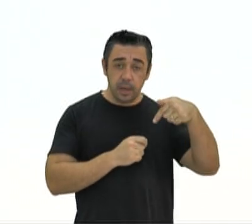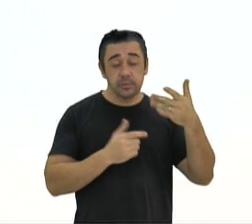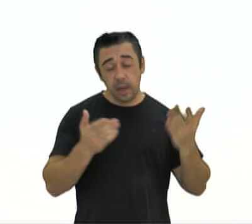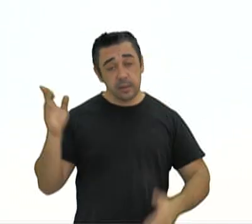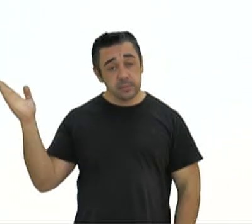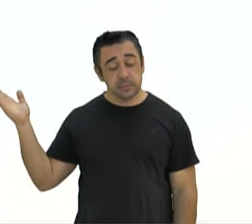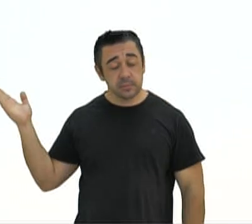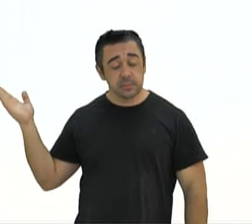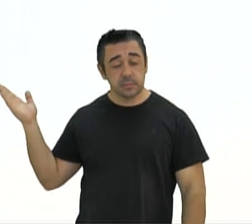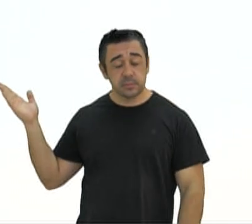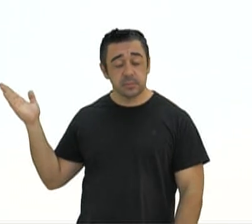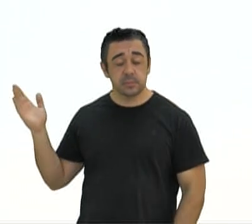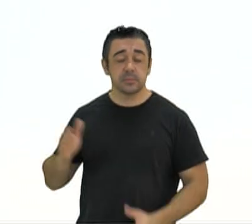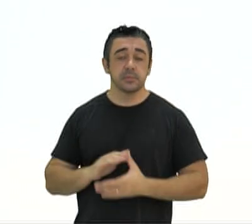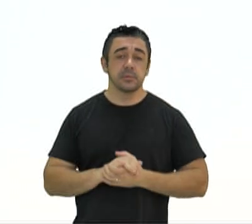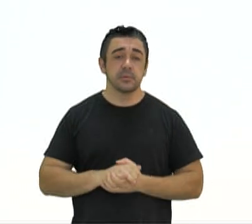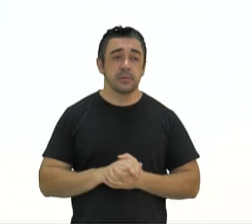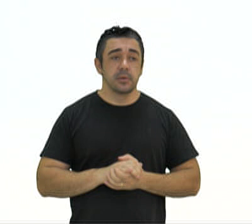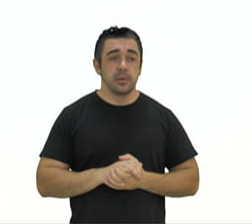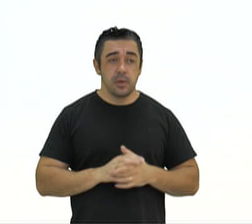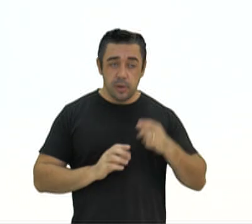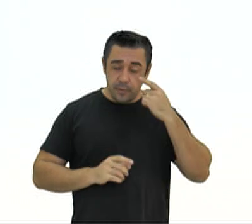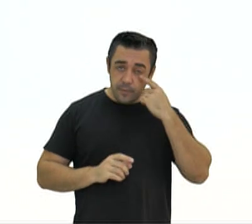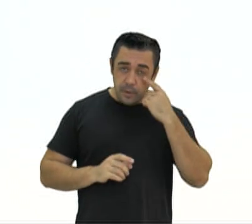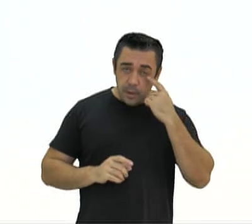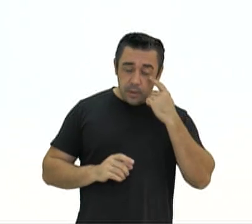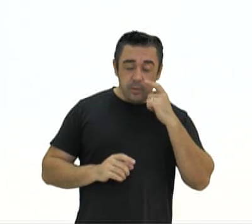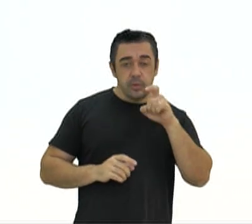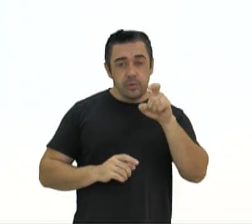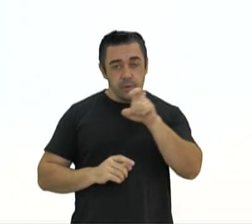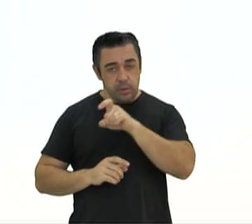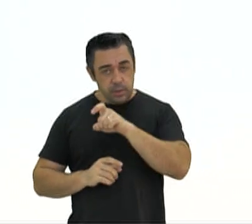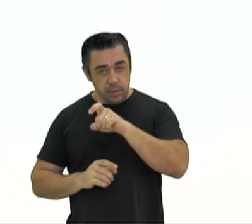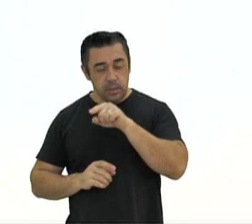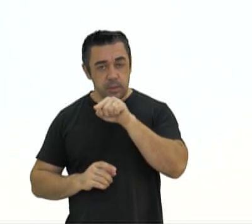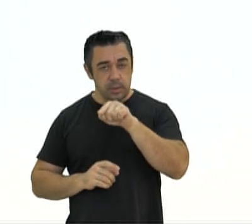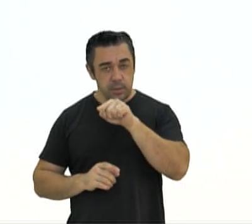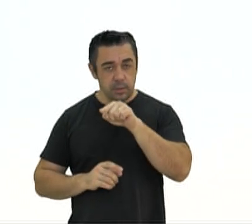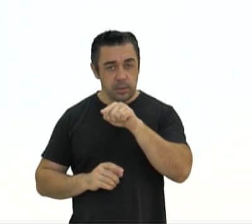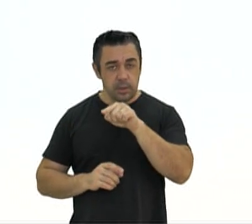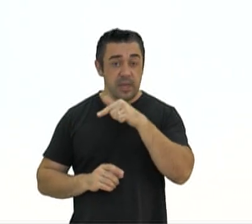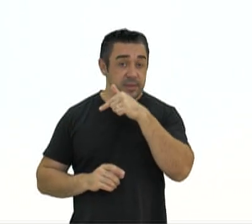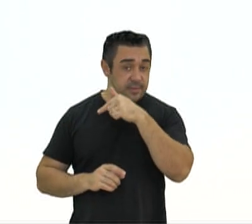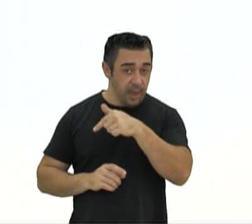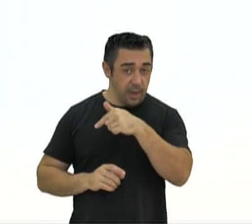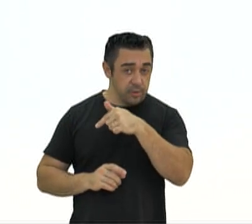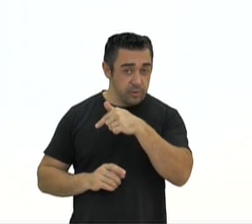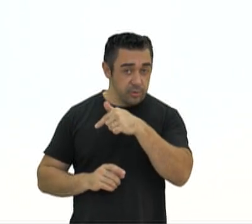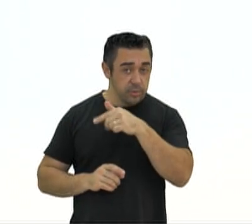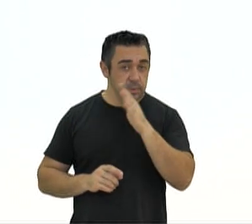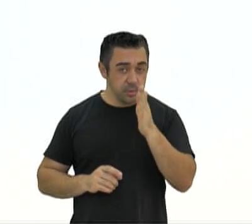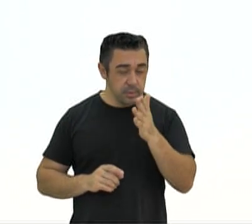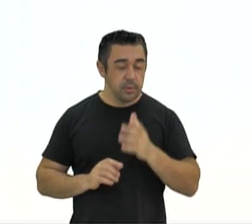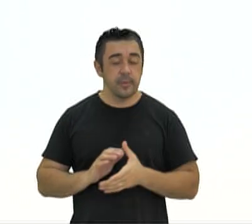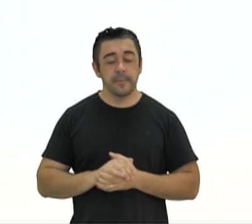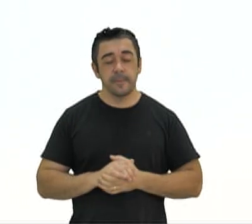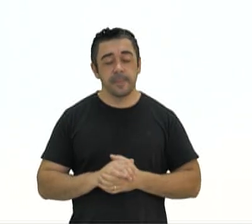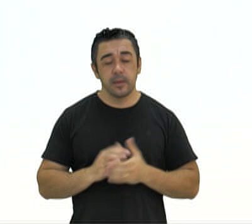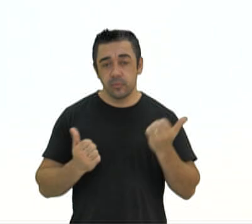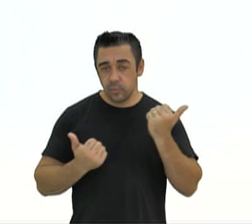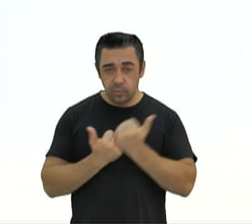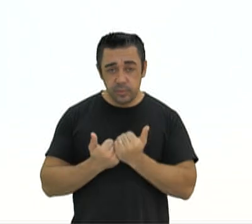estamos fazendo aqui, tá? Eu estou pegando um x, um determinado x, que nesse caso é 7, que é a quantidade de pessoas, e